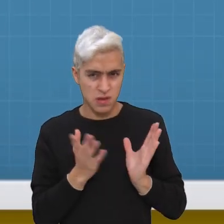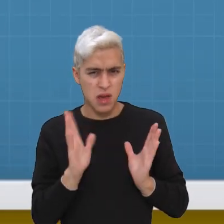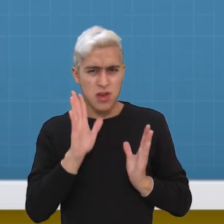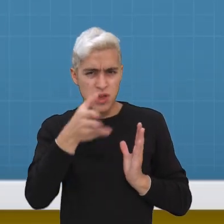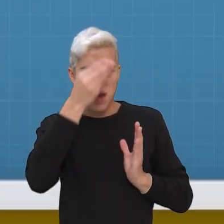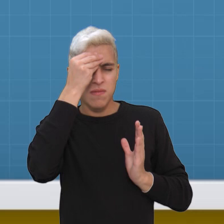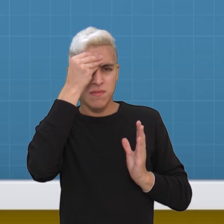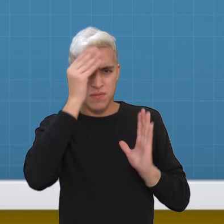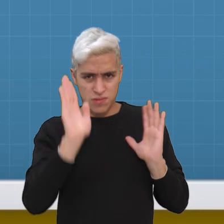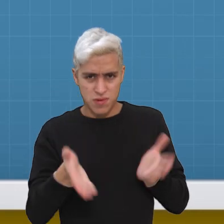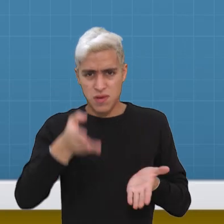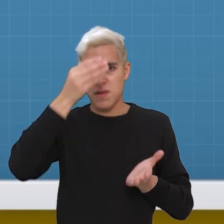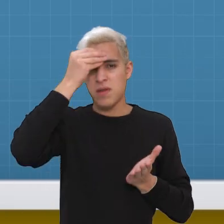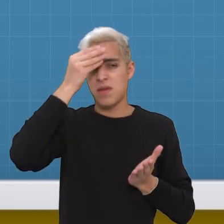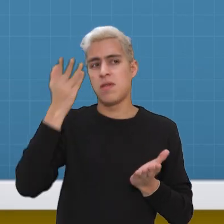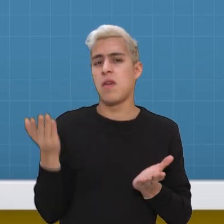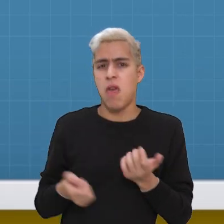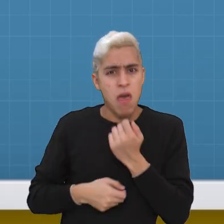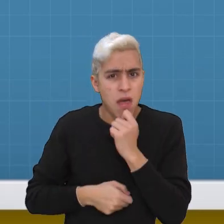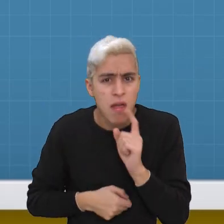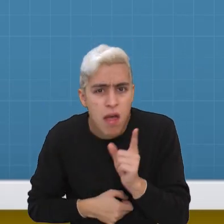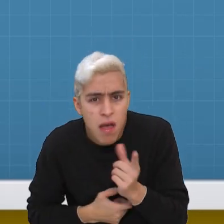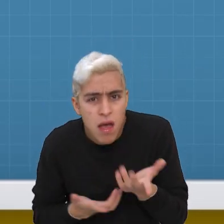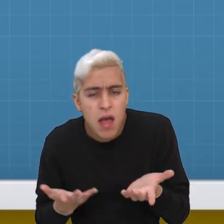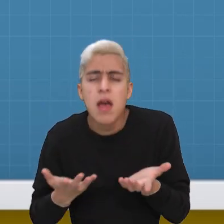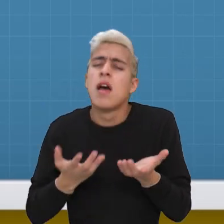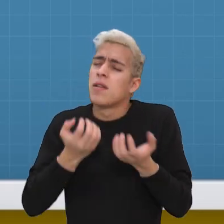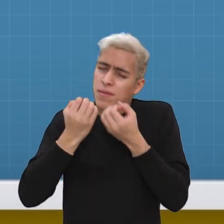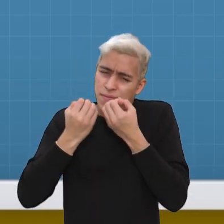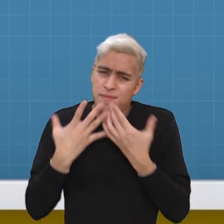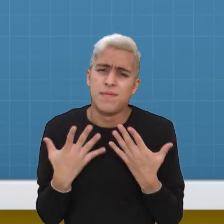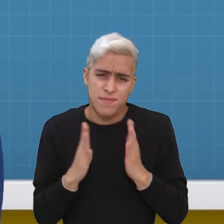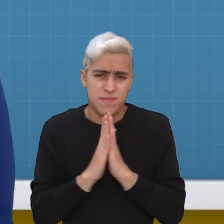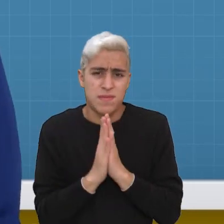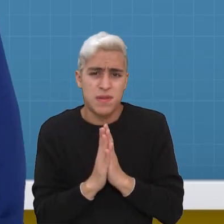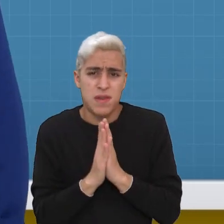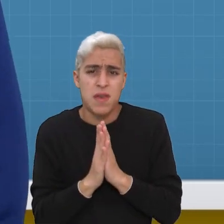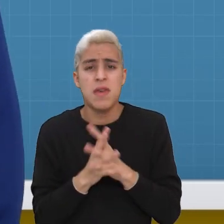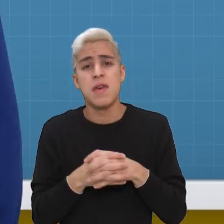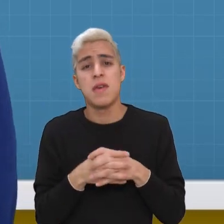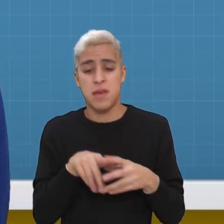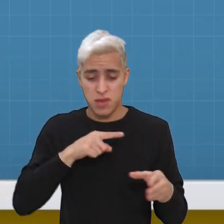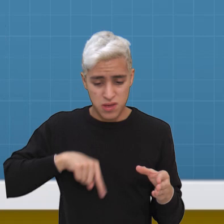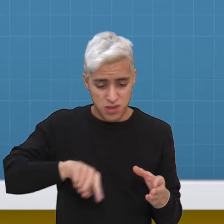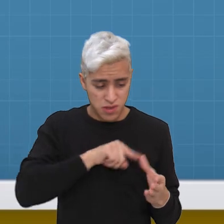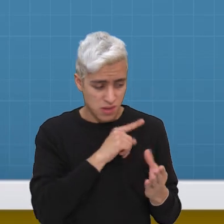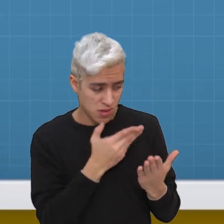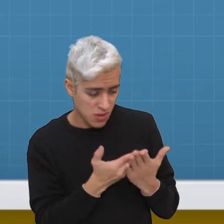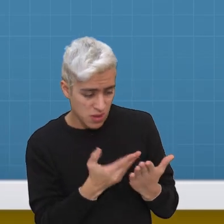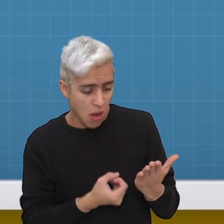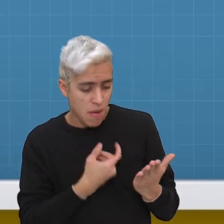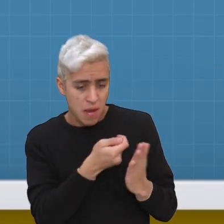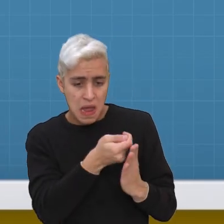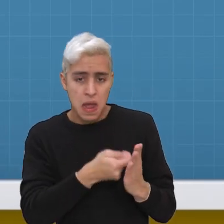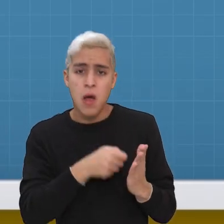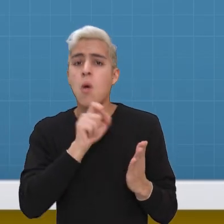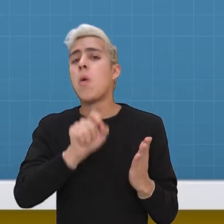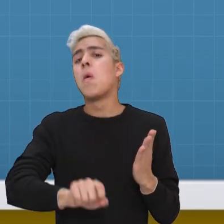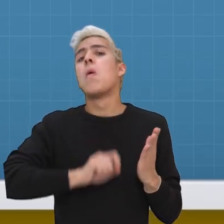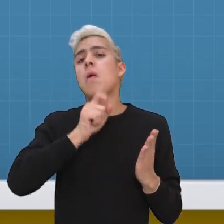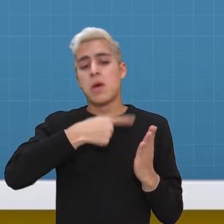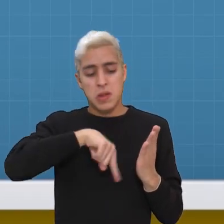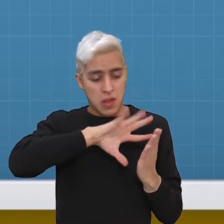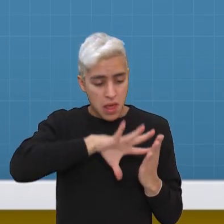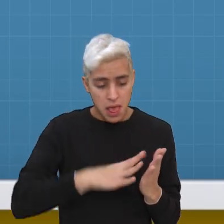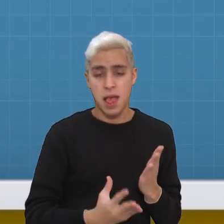já memorizou o poeminha? Não? Pois é bom. Quando a gente estuda um poema, a